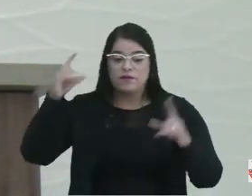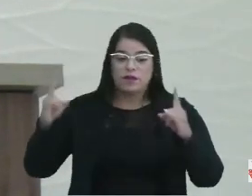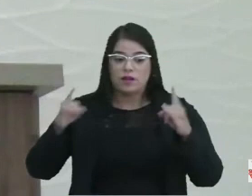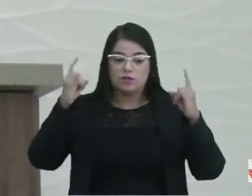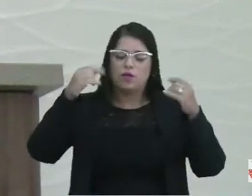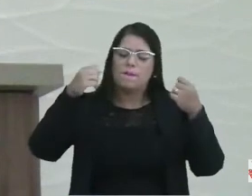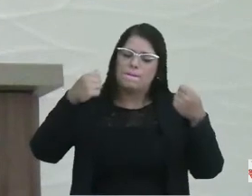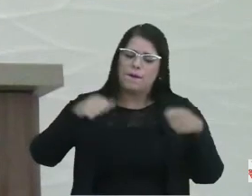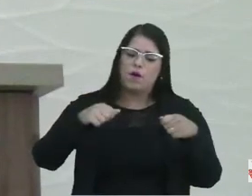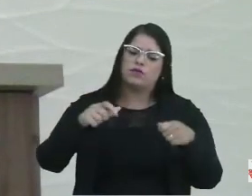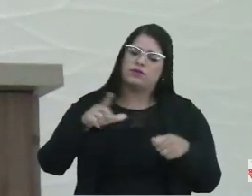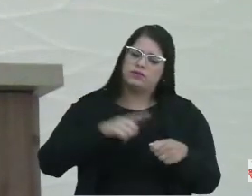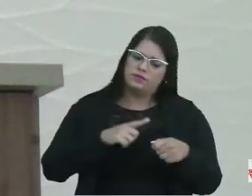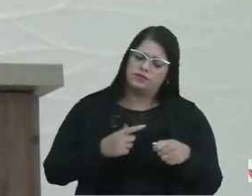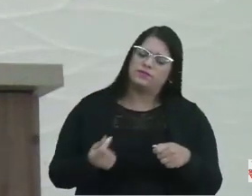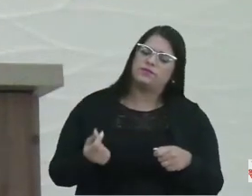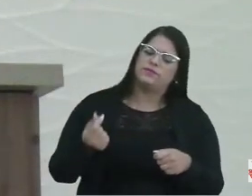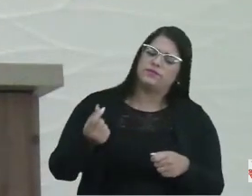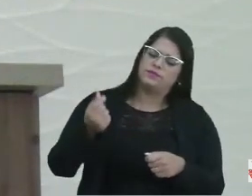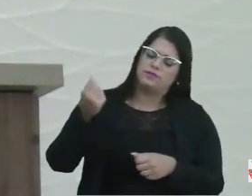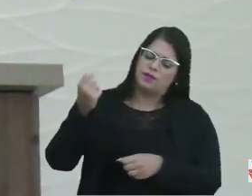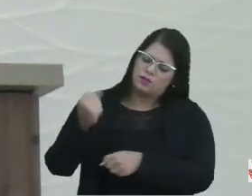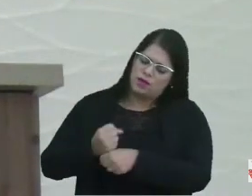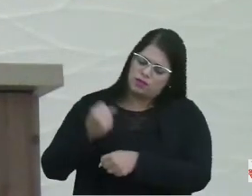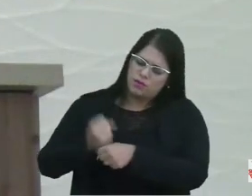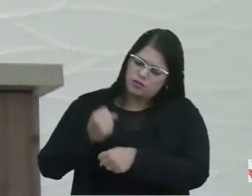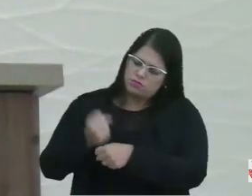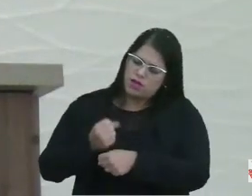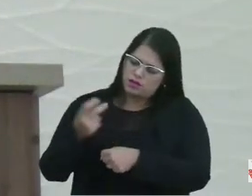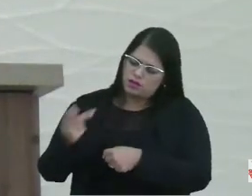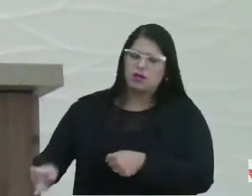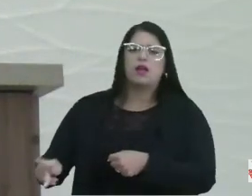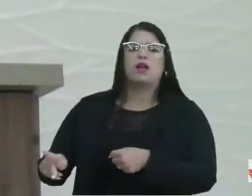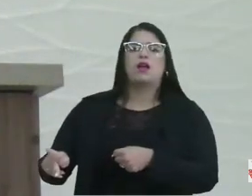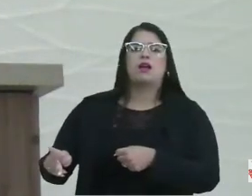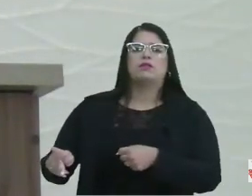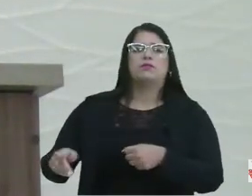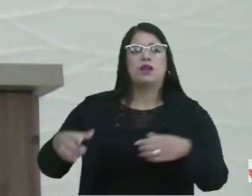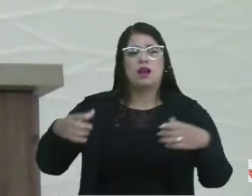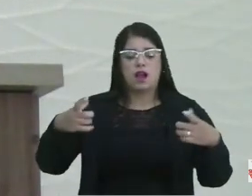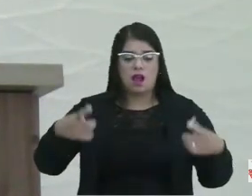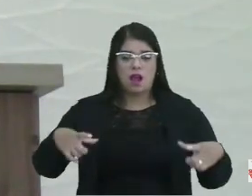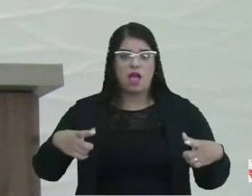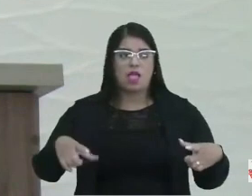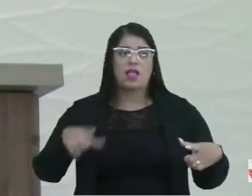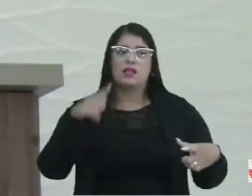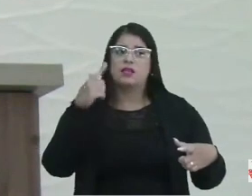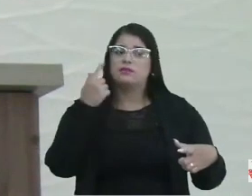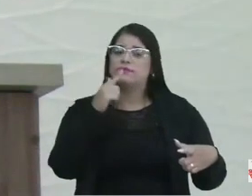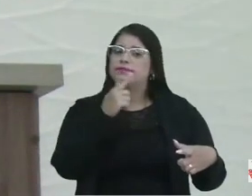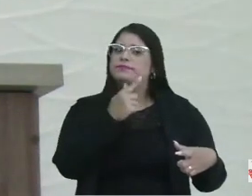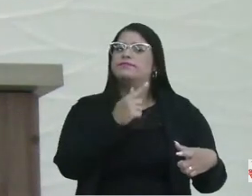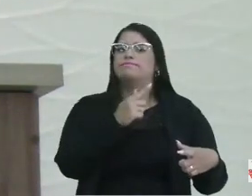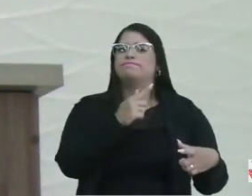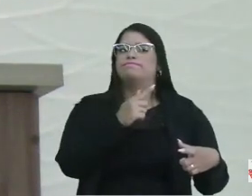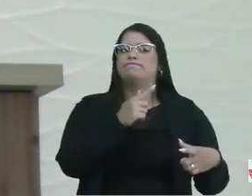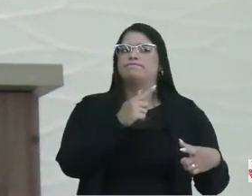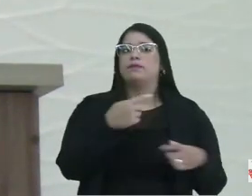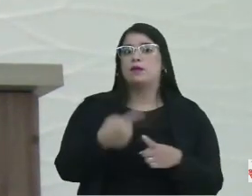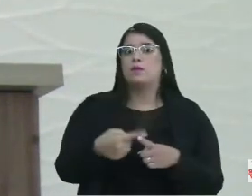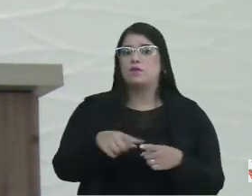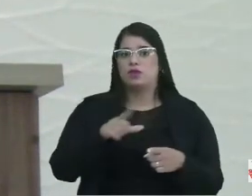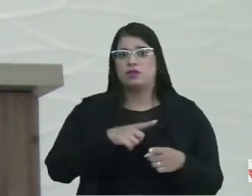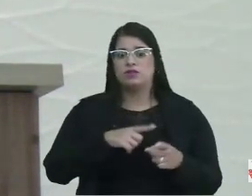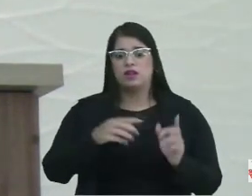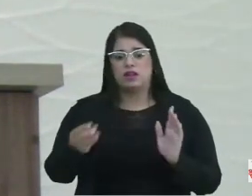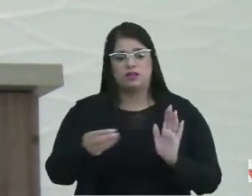lá, colocar em prática o consultório odontológico hoje, através das emendas que colocamos